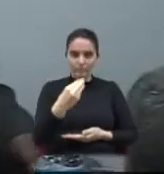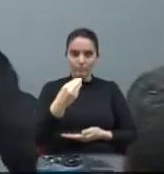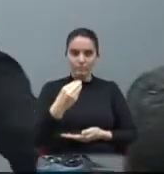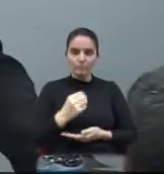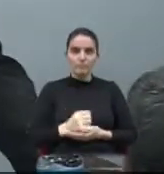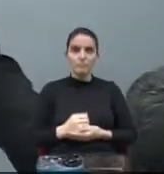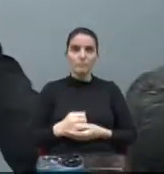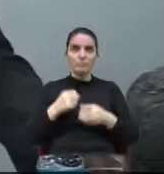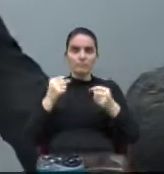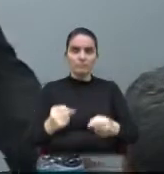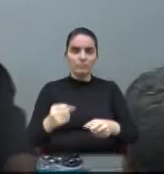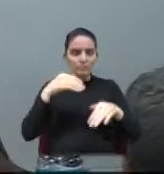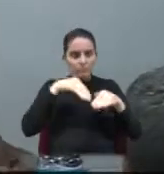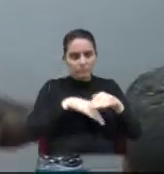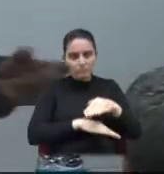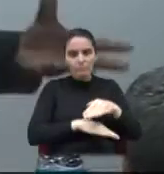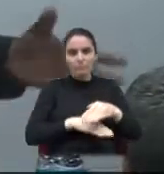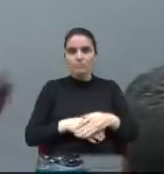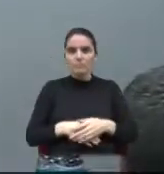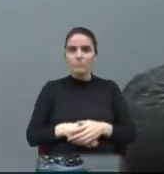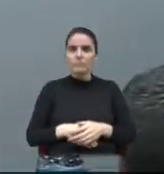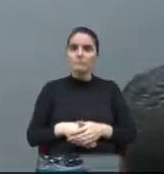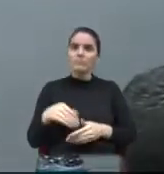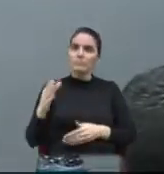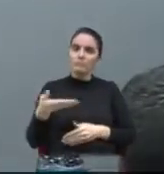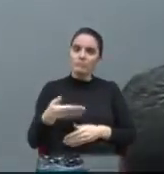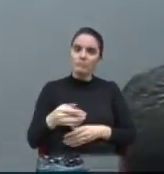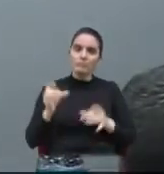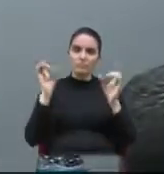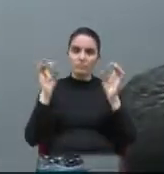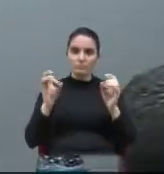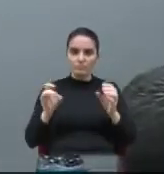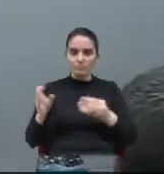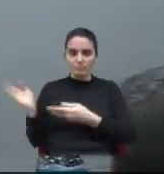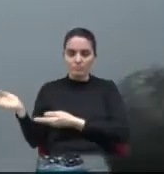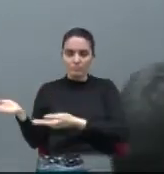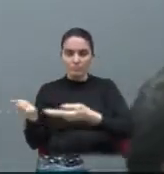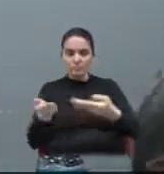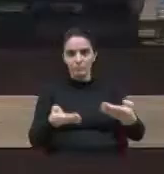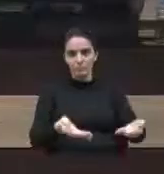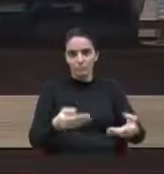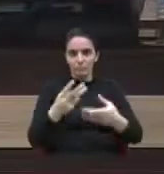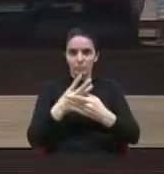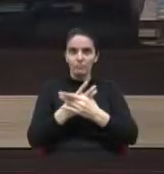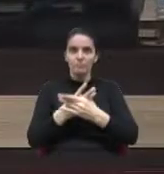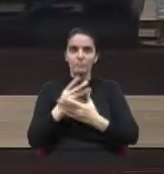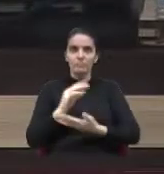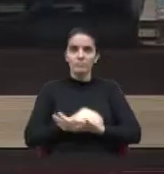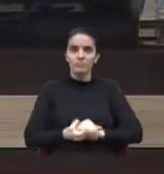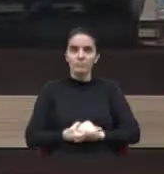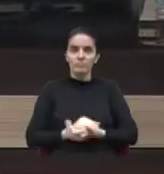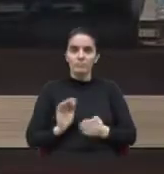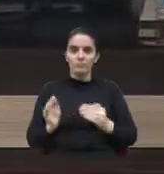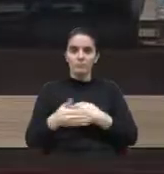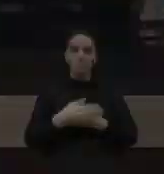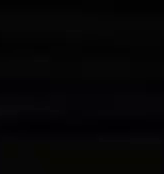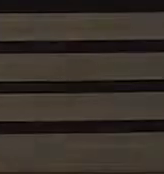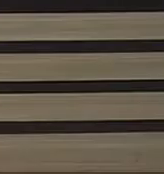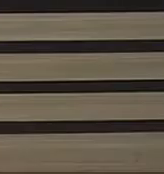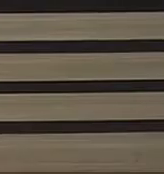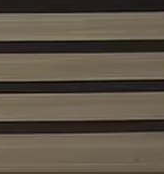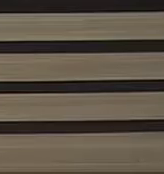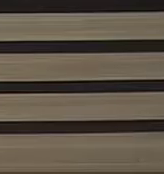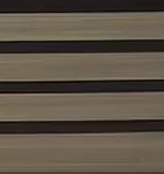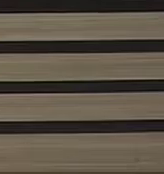possam guardar desse momento especial da visita ao Poder Legislativo. A sessão está suspensa por um minuto.